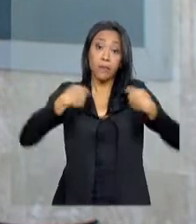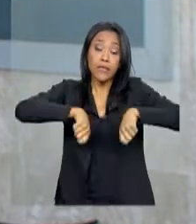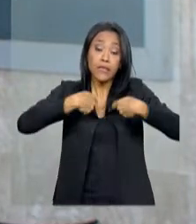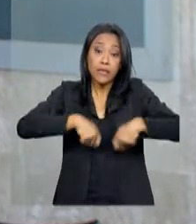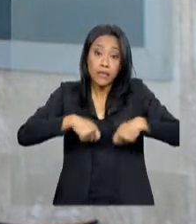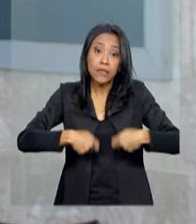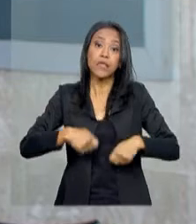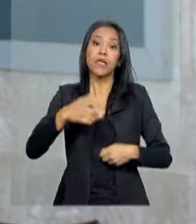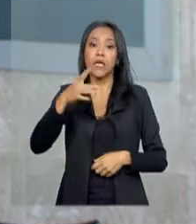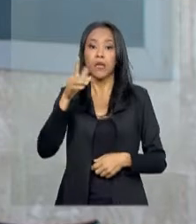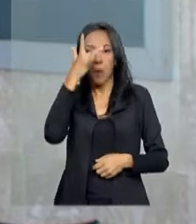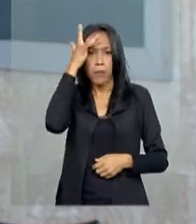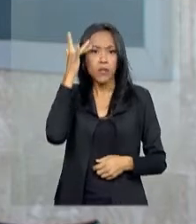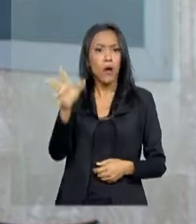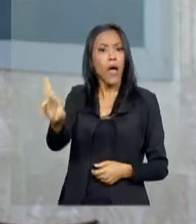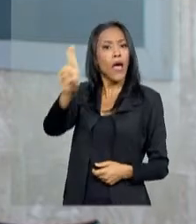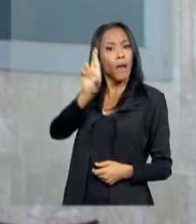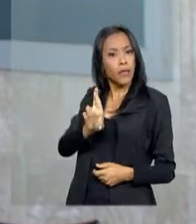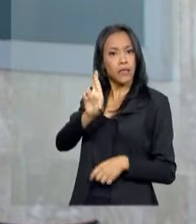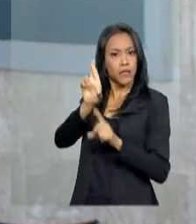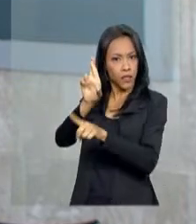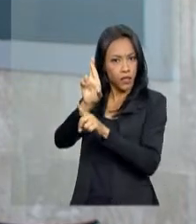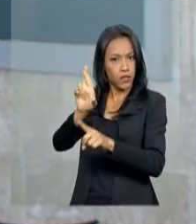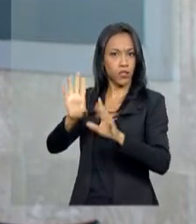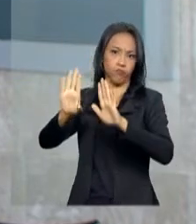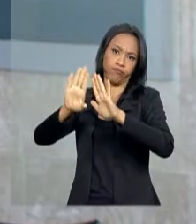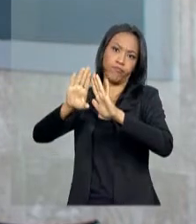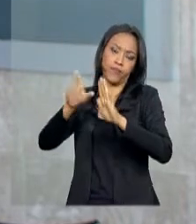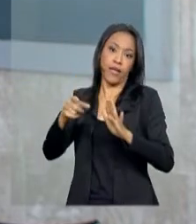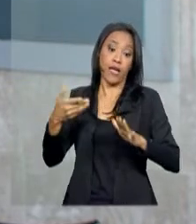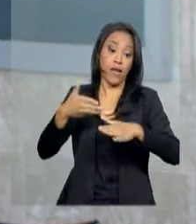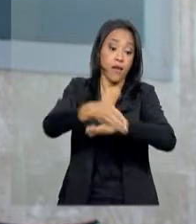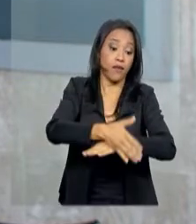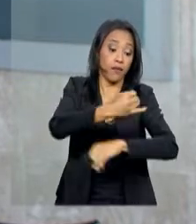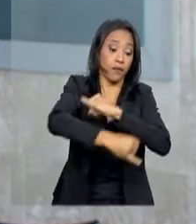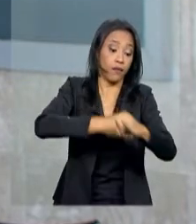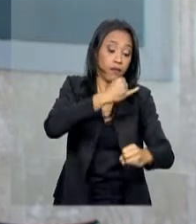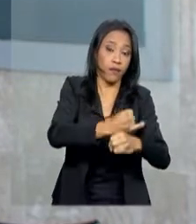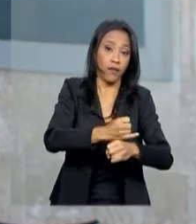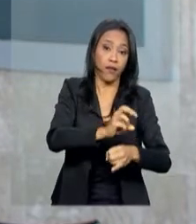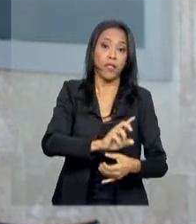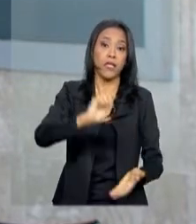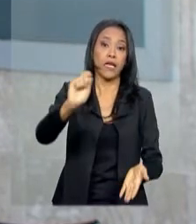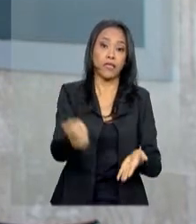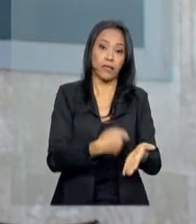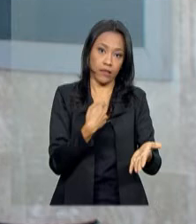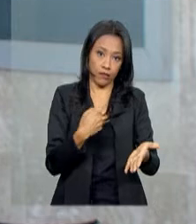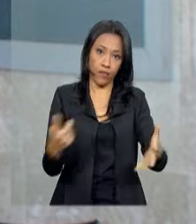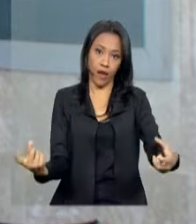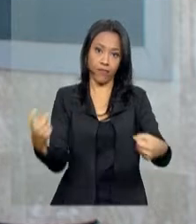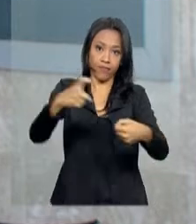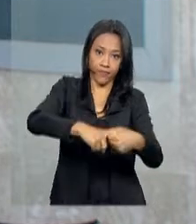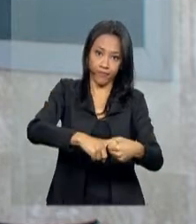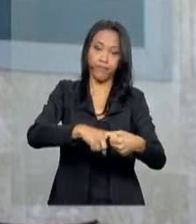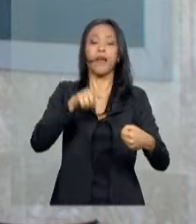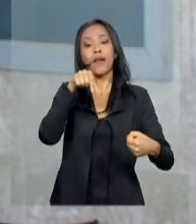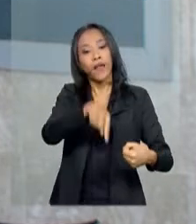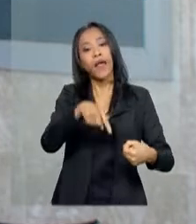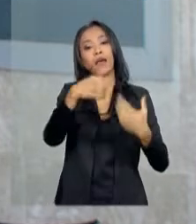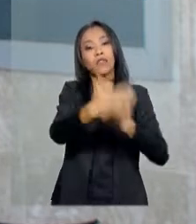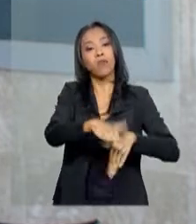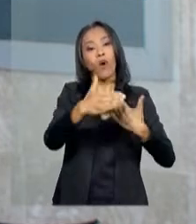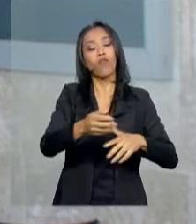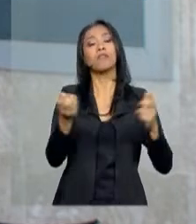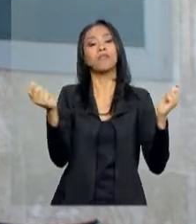representante da instituição é fácil uma lesão na internet entre na internet e assim o termo de adesão para que essas provas possam ser aplicados